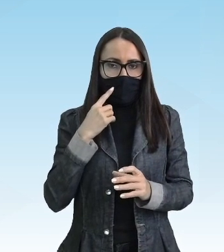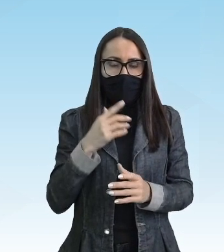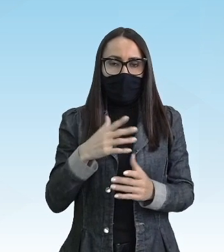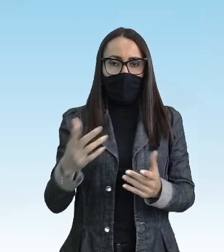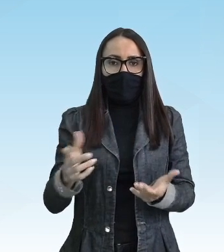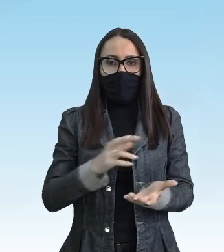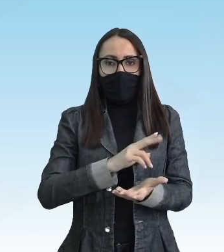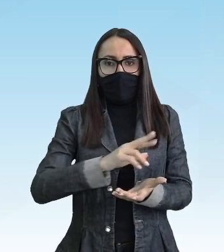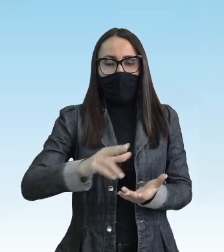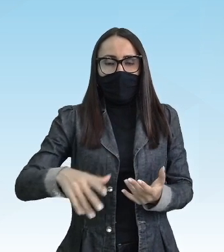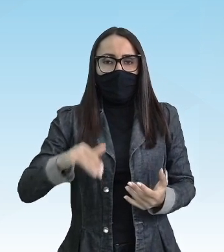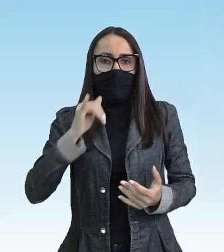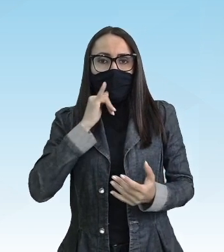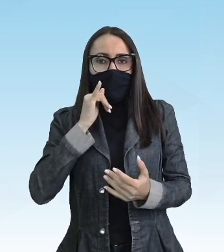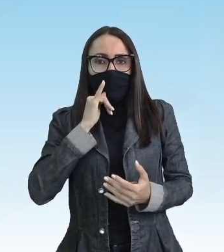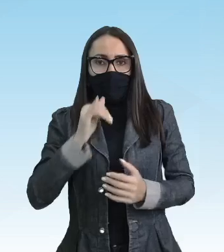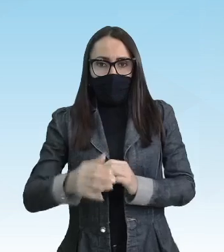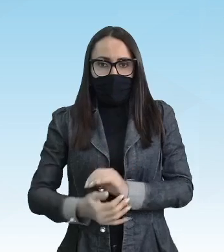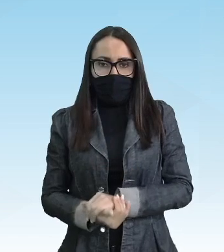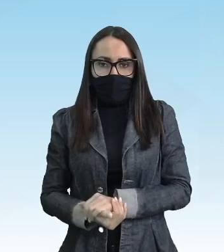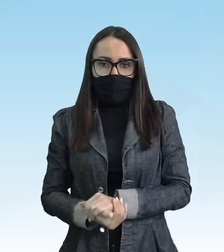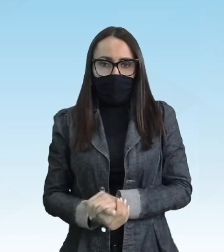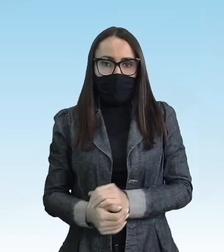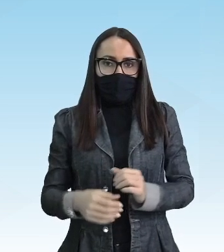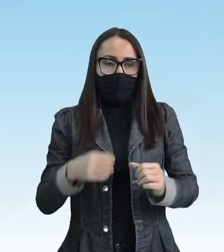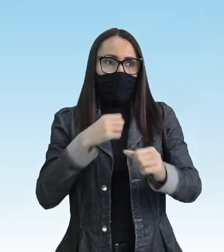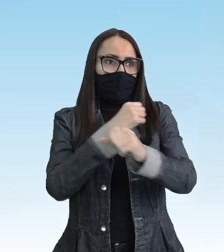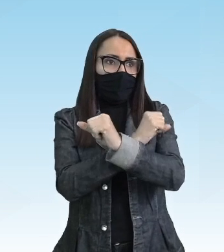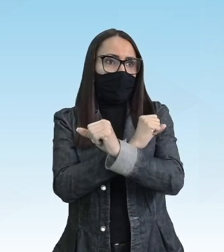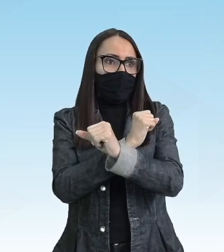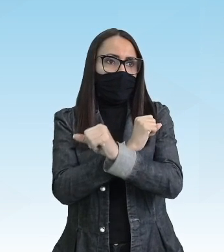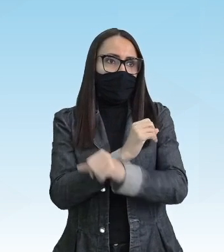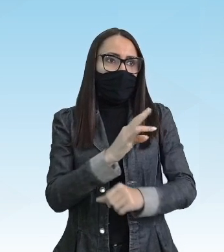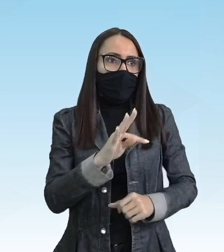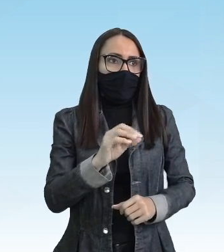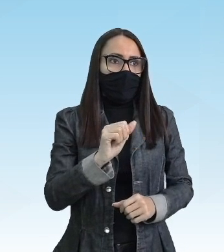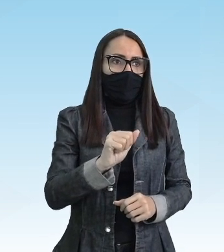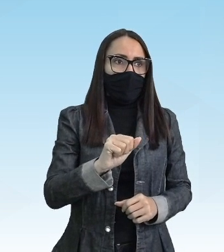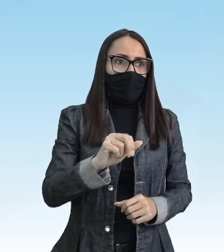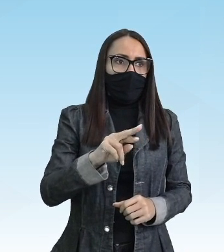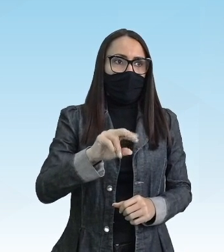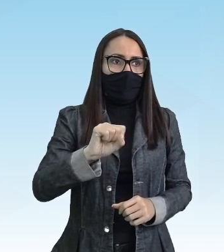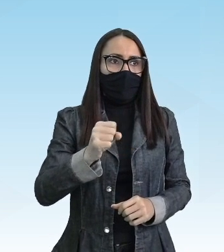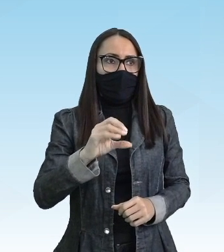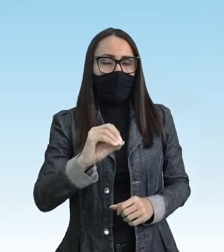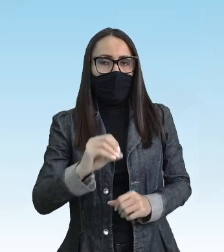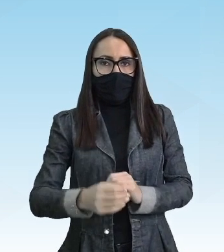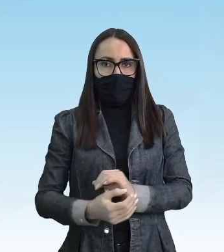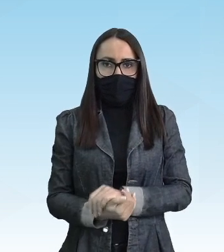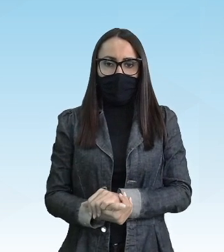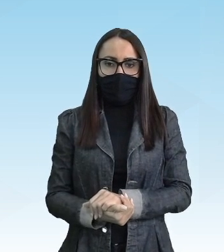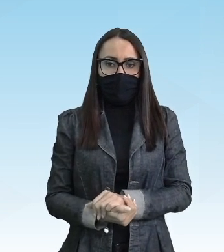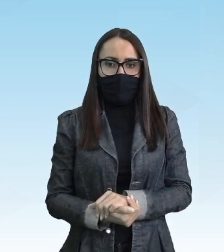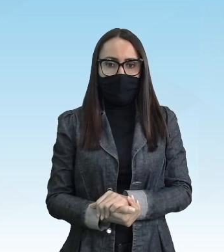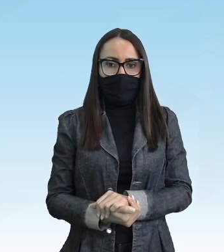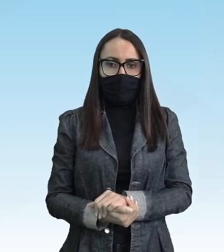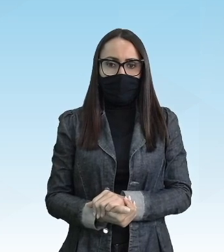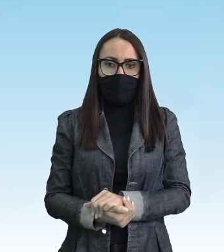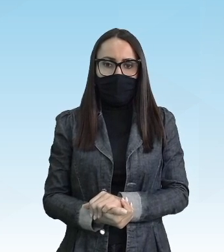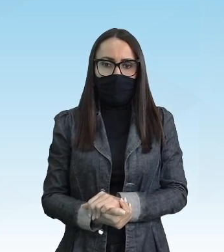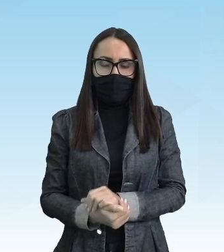demais. Exemplos: ossos do taço e ossos do carpo. Já os